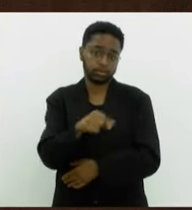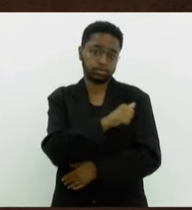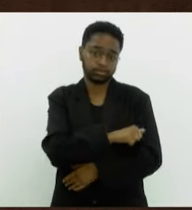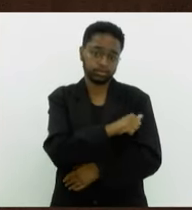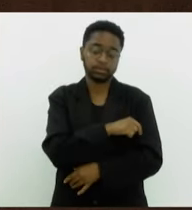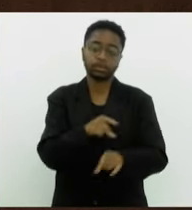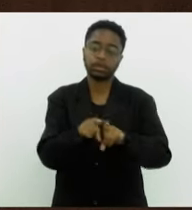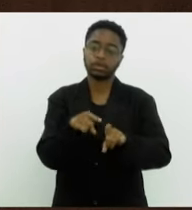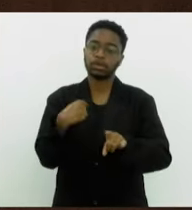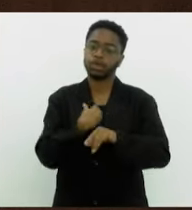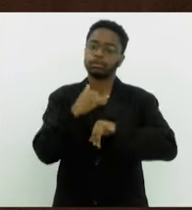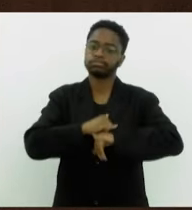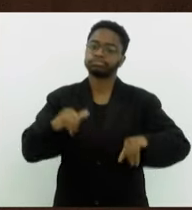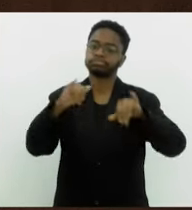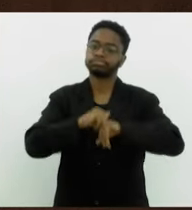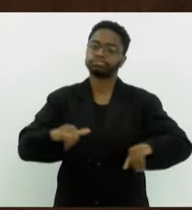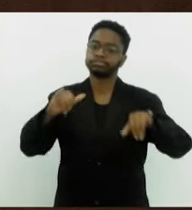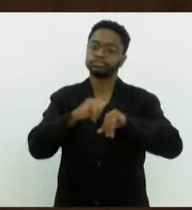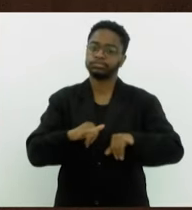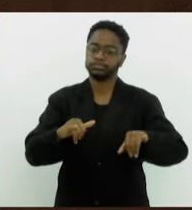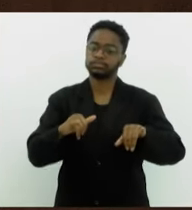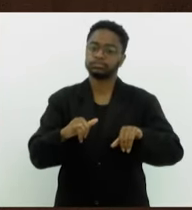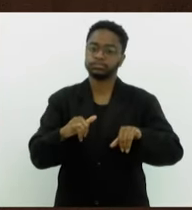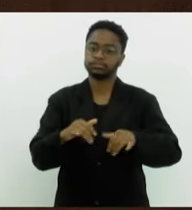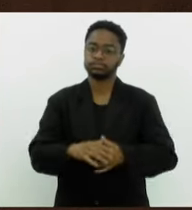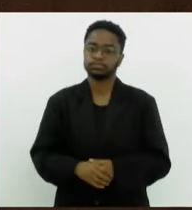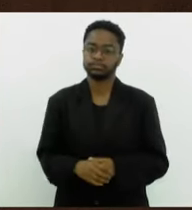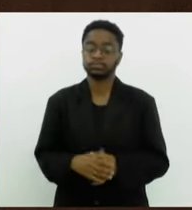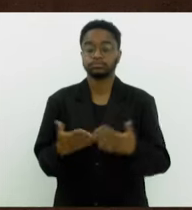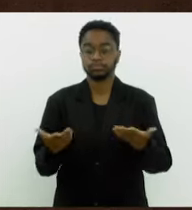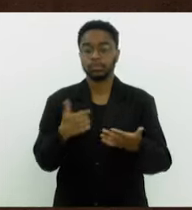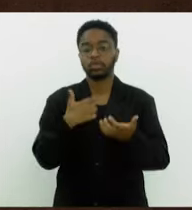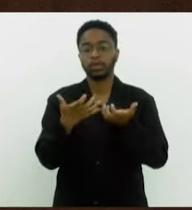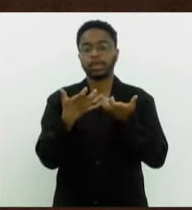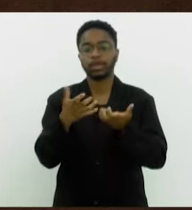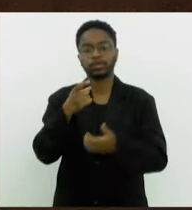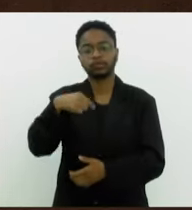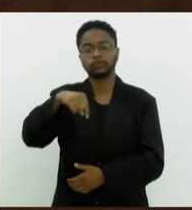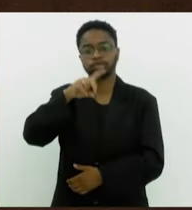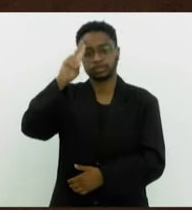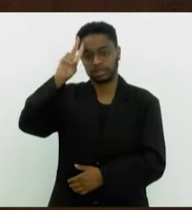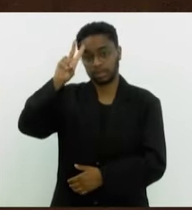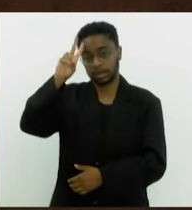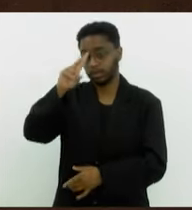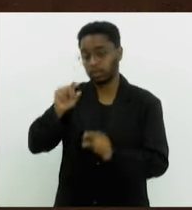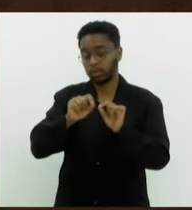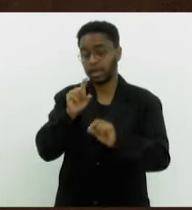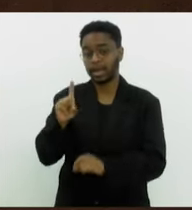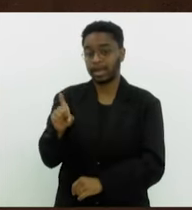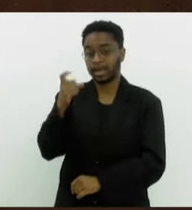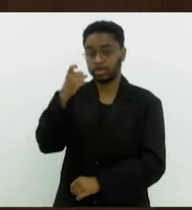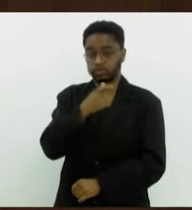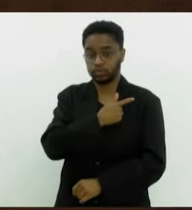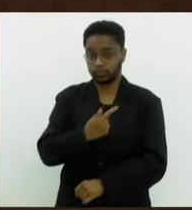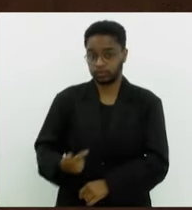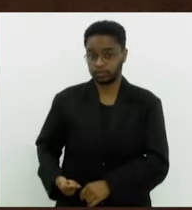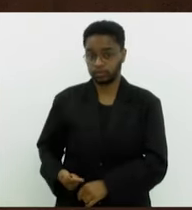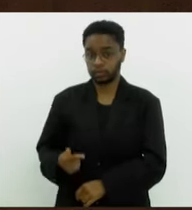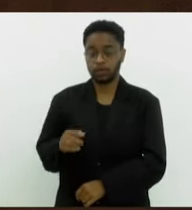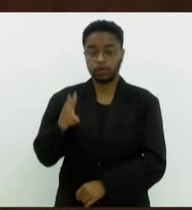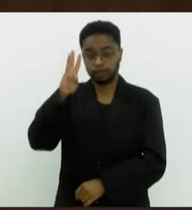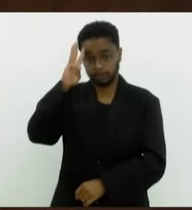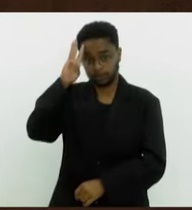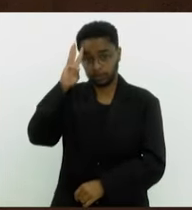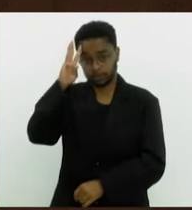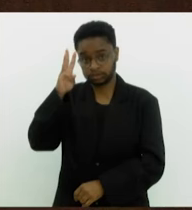estamos alertando. Eu quero aqui relembrar que o ex-governador Witzel